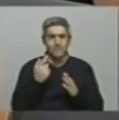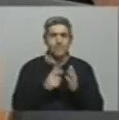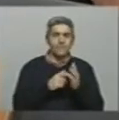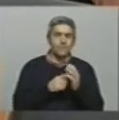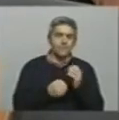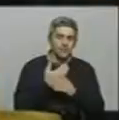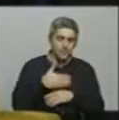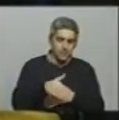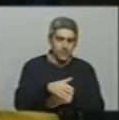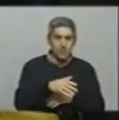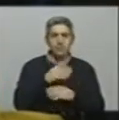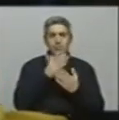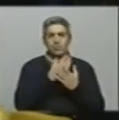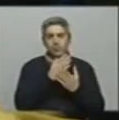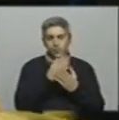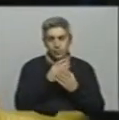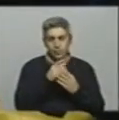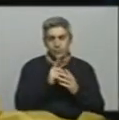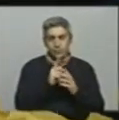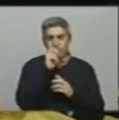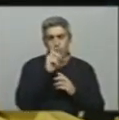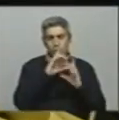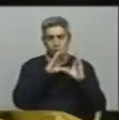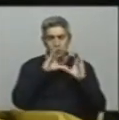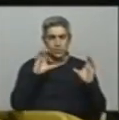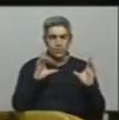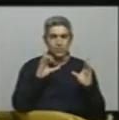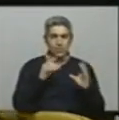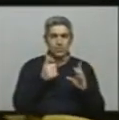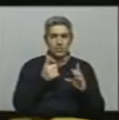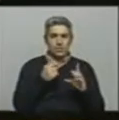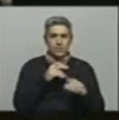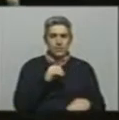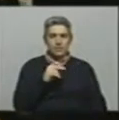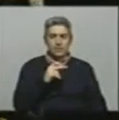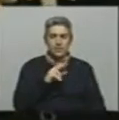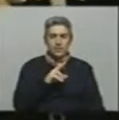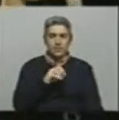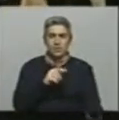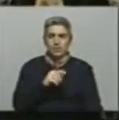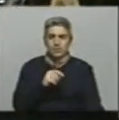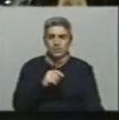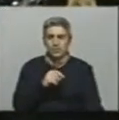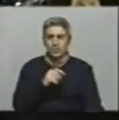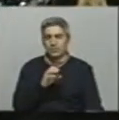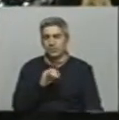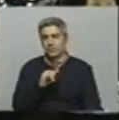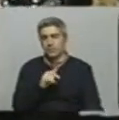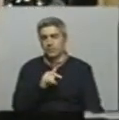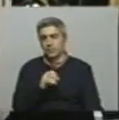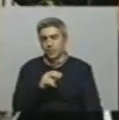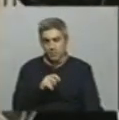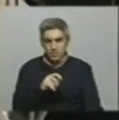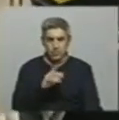umas escolas no norte de Bazaruto, que é em Sitone. Sim. E então já há